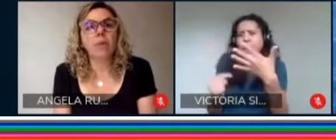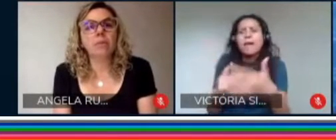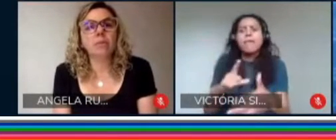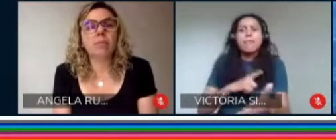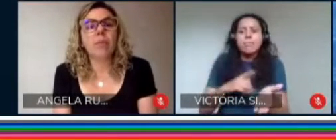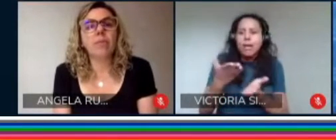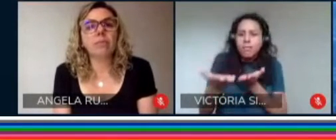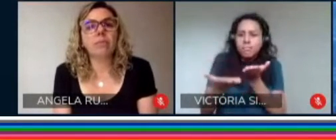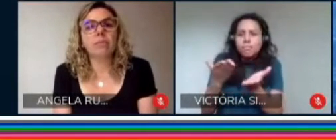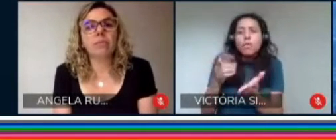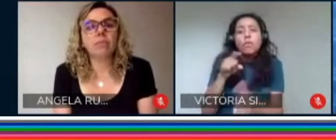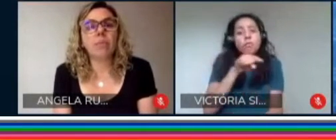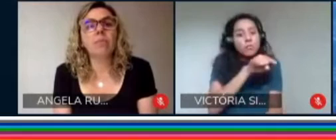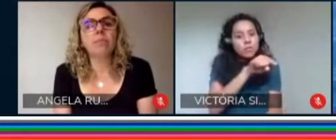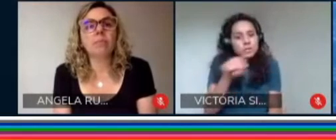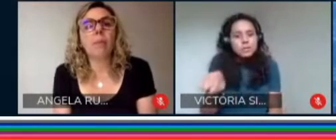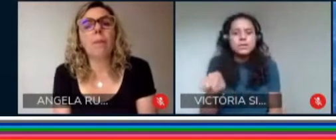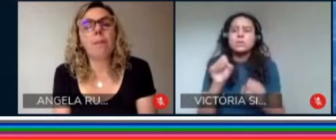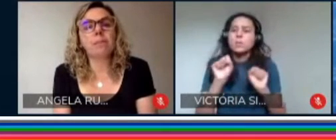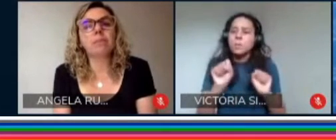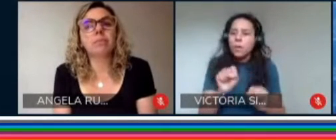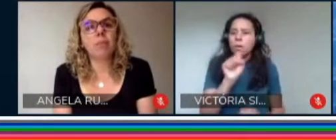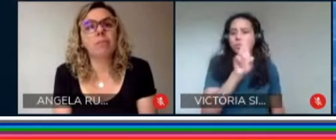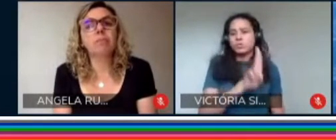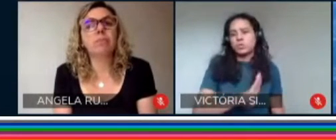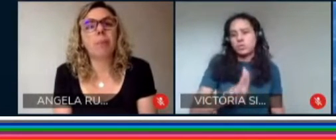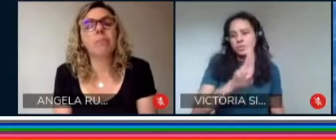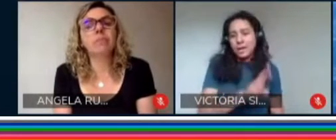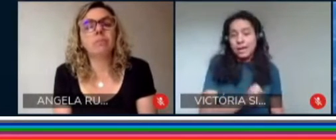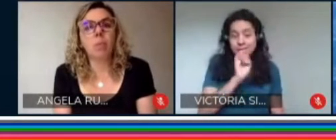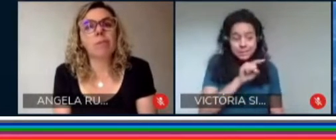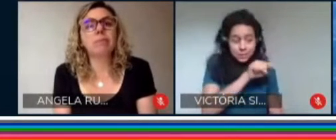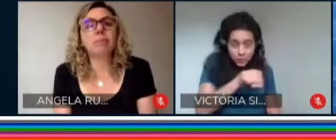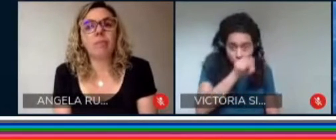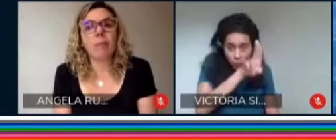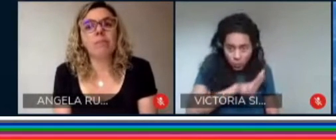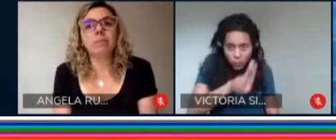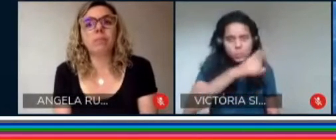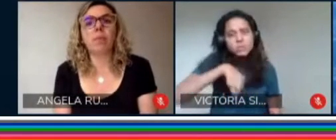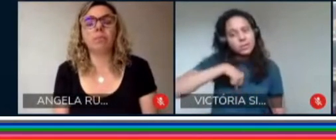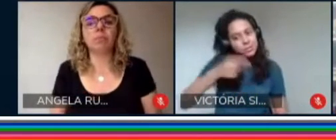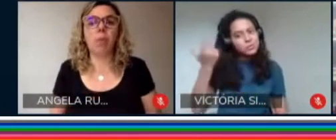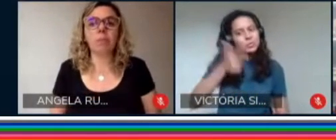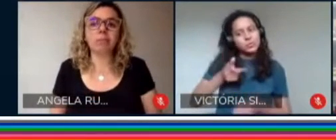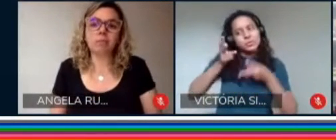e eles devem ser usados para que a gente consiga manter, né, nos nossos acervos.